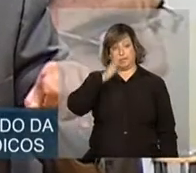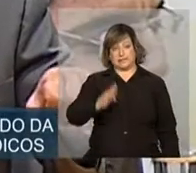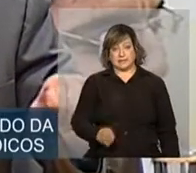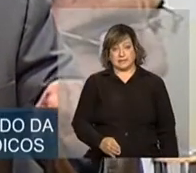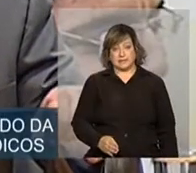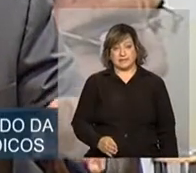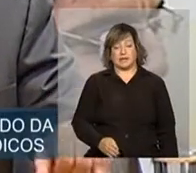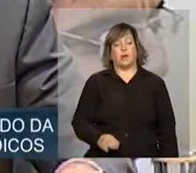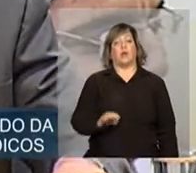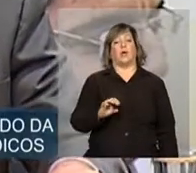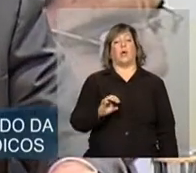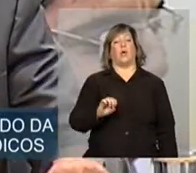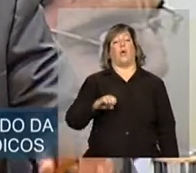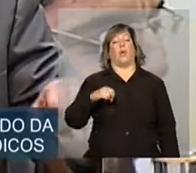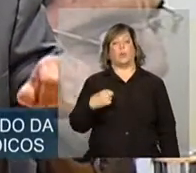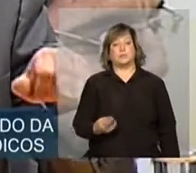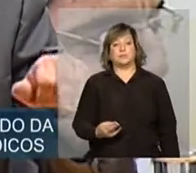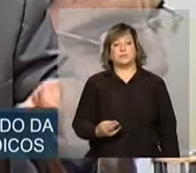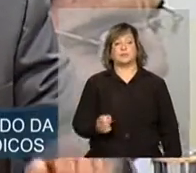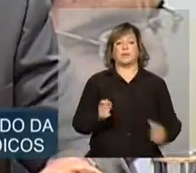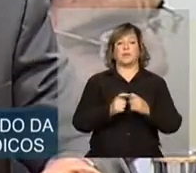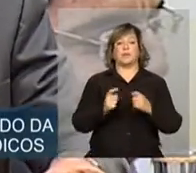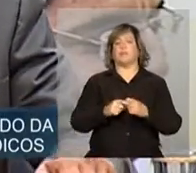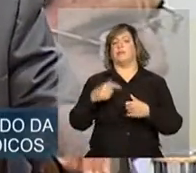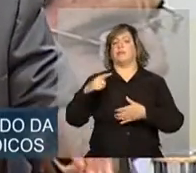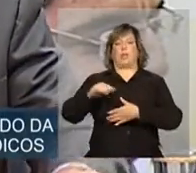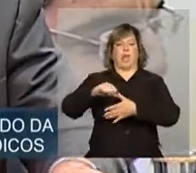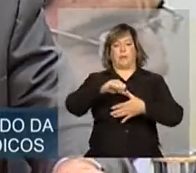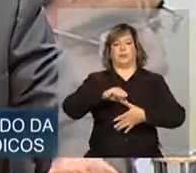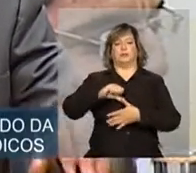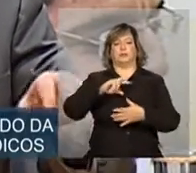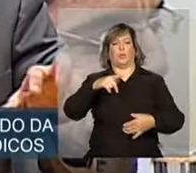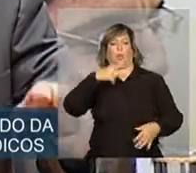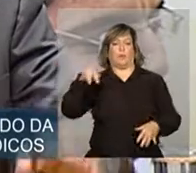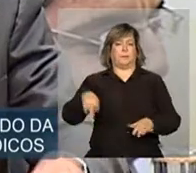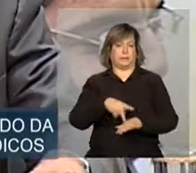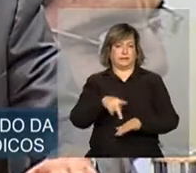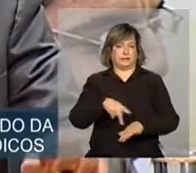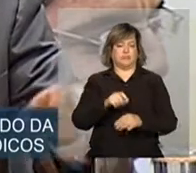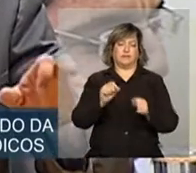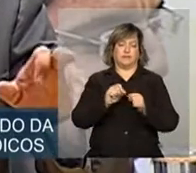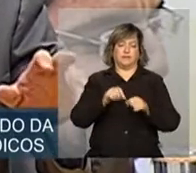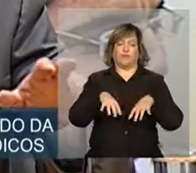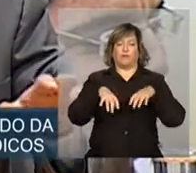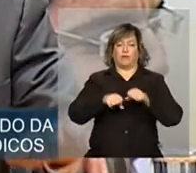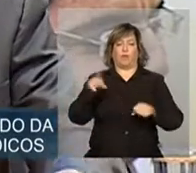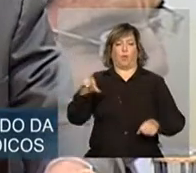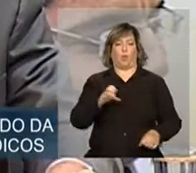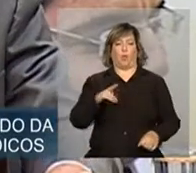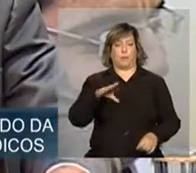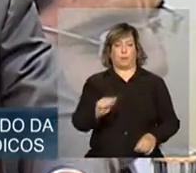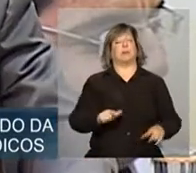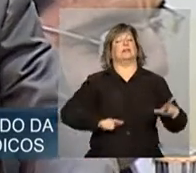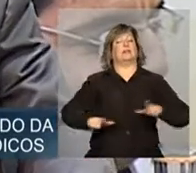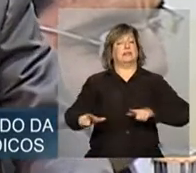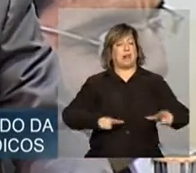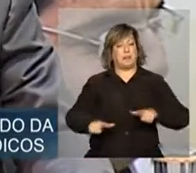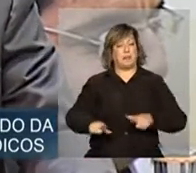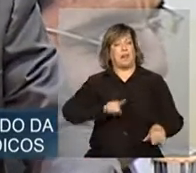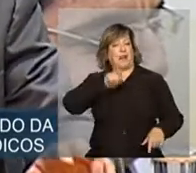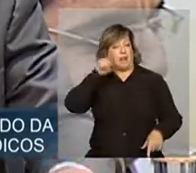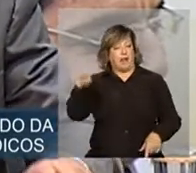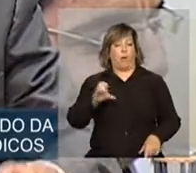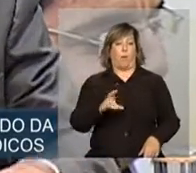são por médicos da América do Sul de outros países e outras regiões fizeram a formação em Cuba atuam como